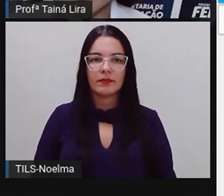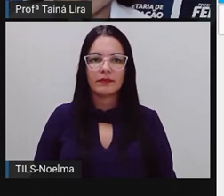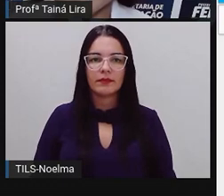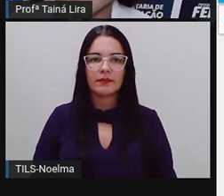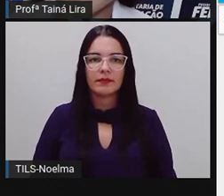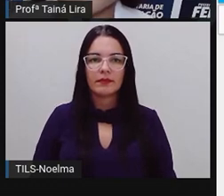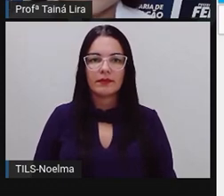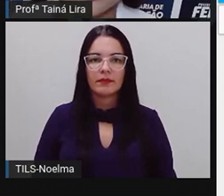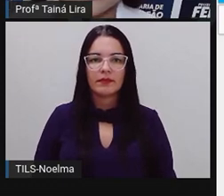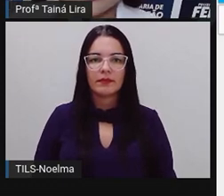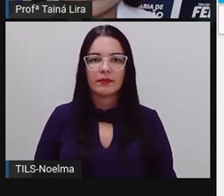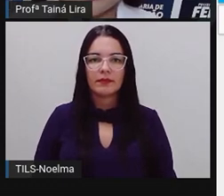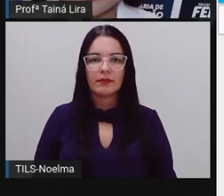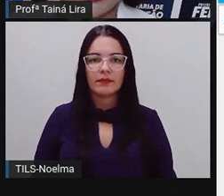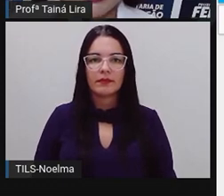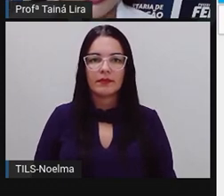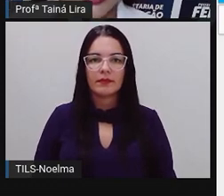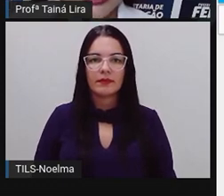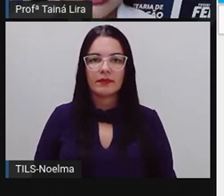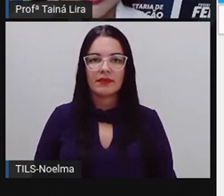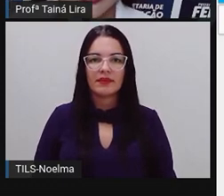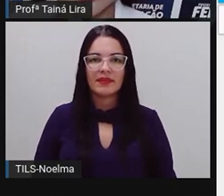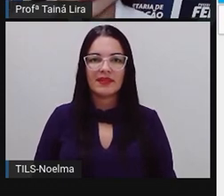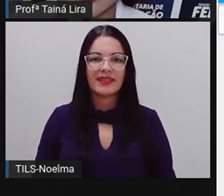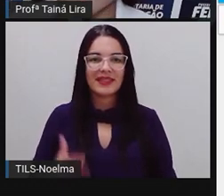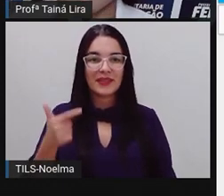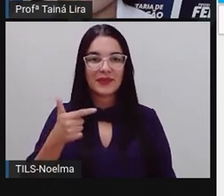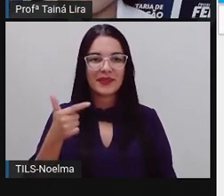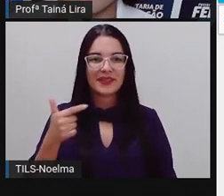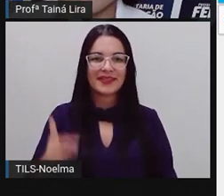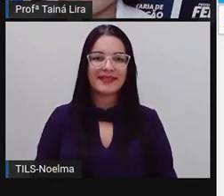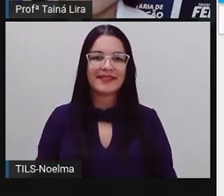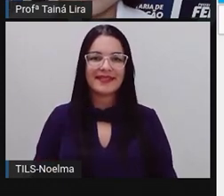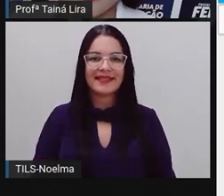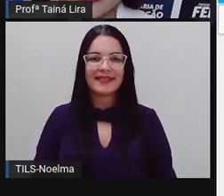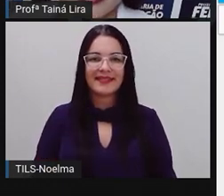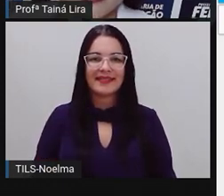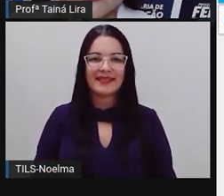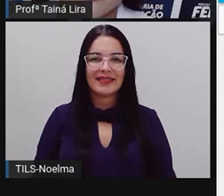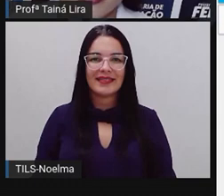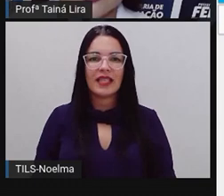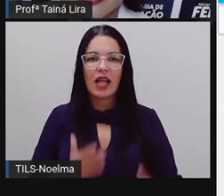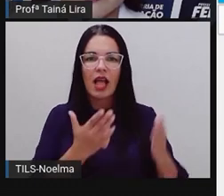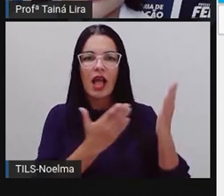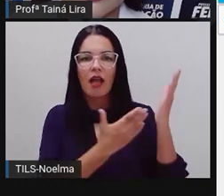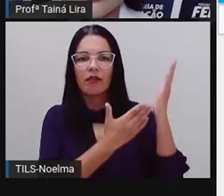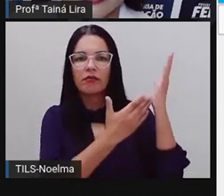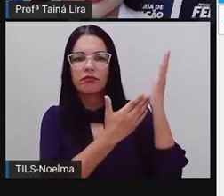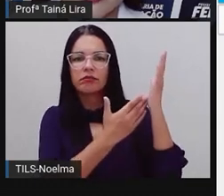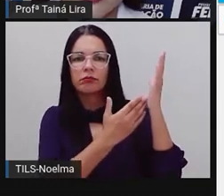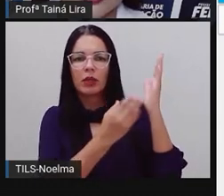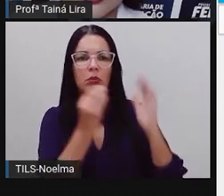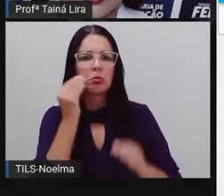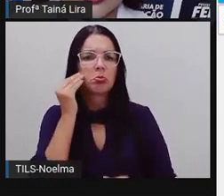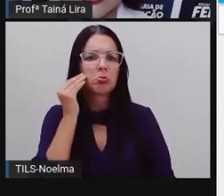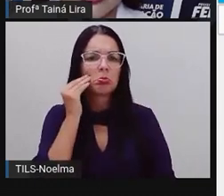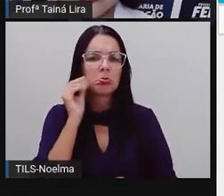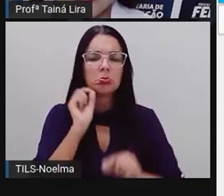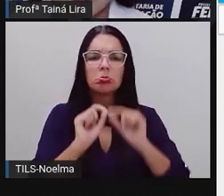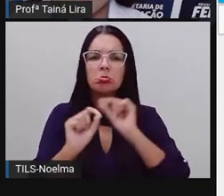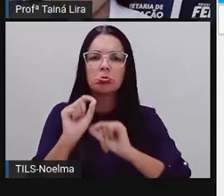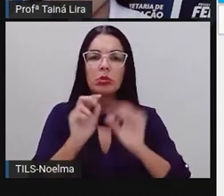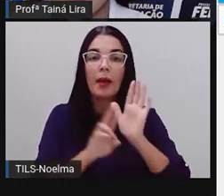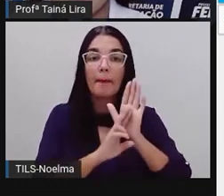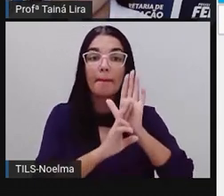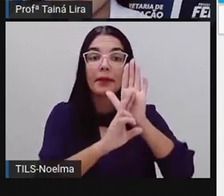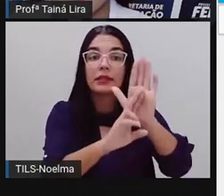Tá bom vamos na ordem número dois essa imagem representa o que é para o mostrou